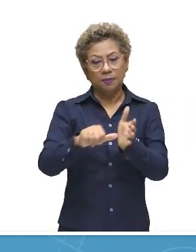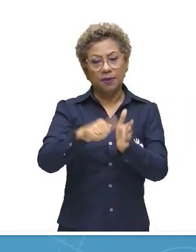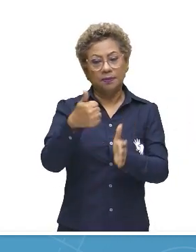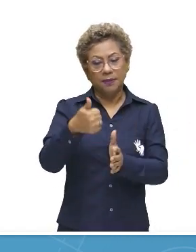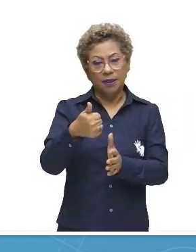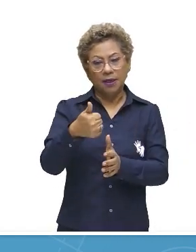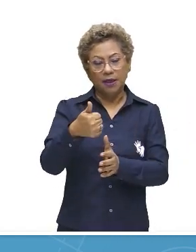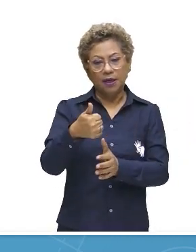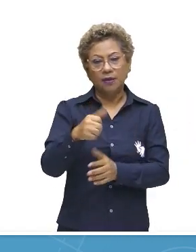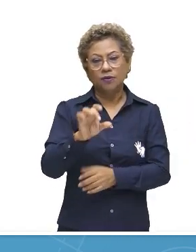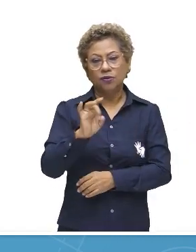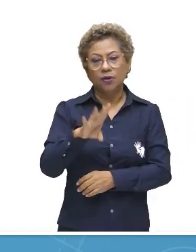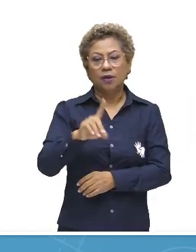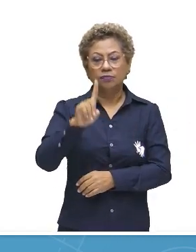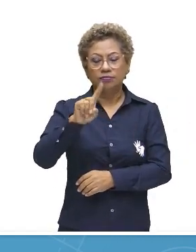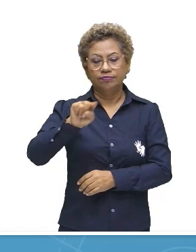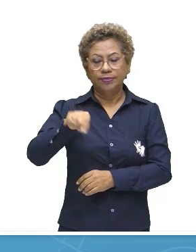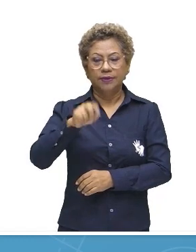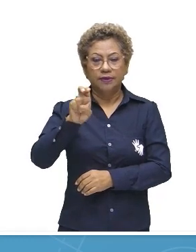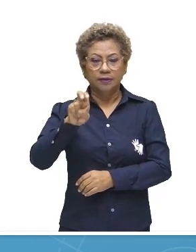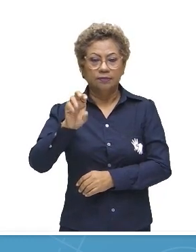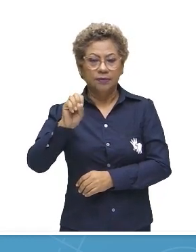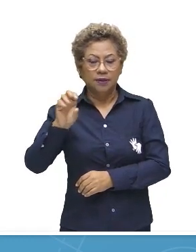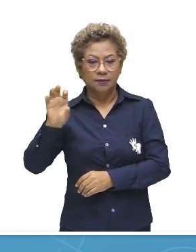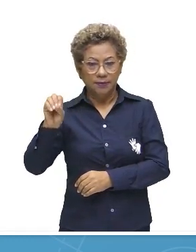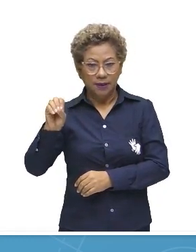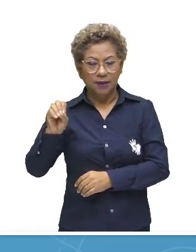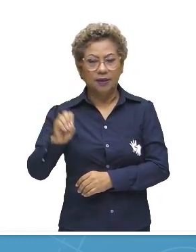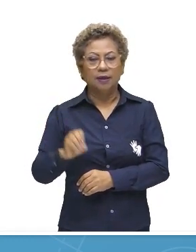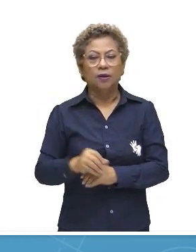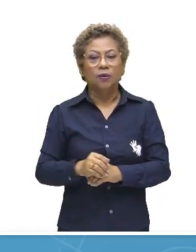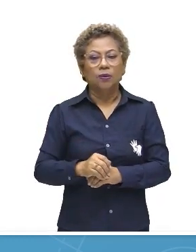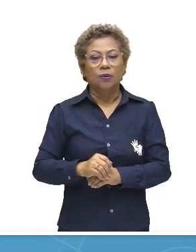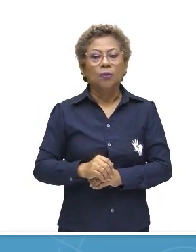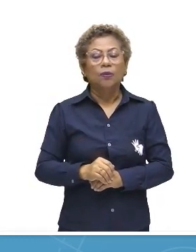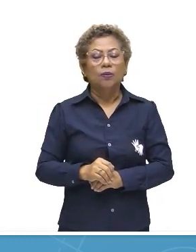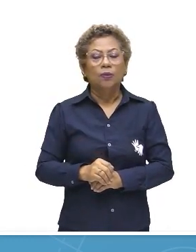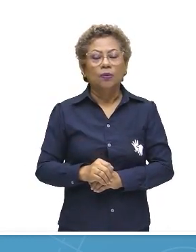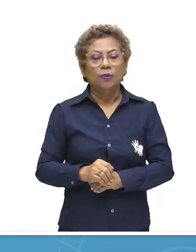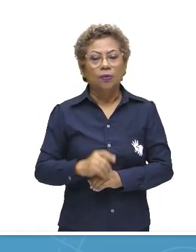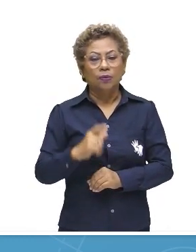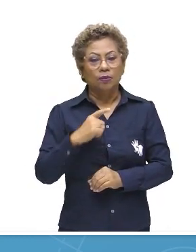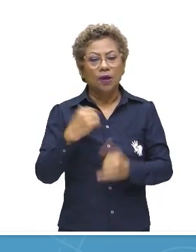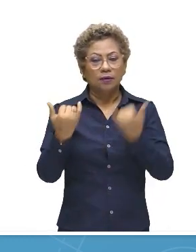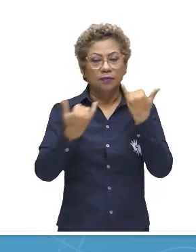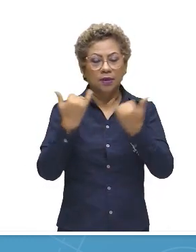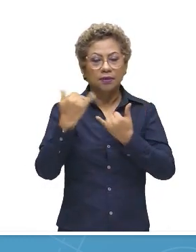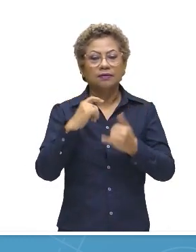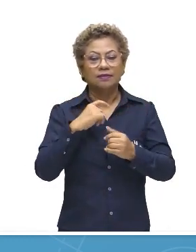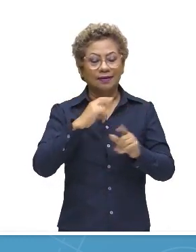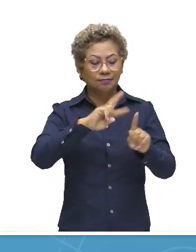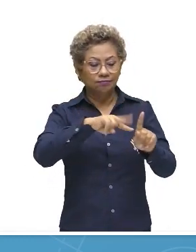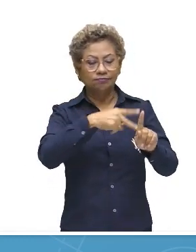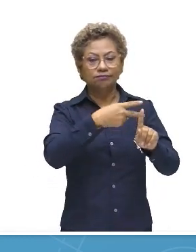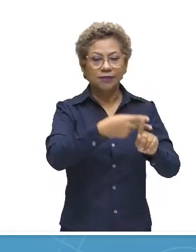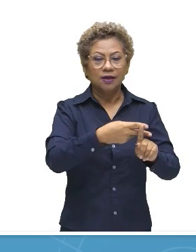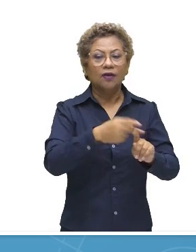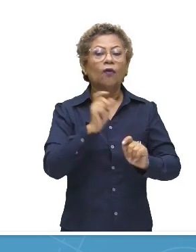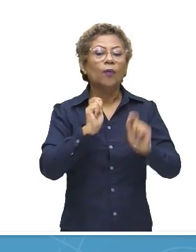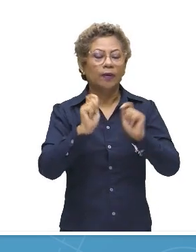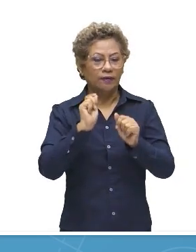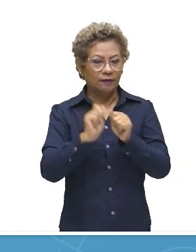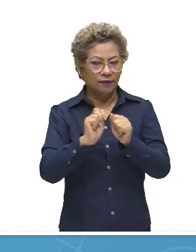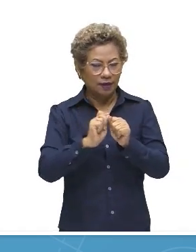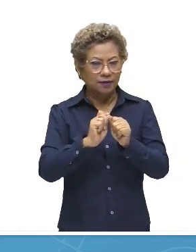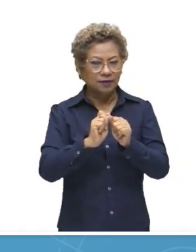mil litros. Como o outro é 2/3 maior que 15 mil, o que nós temos que fazer? Pegar esses 15 mil